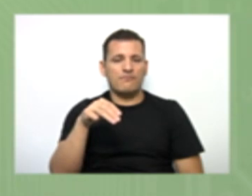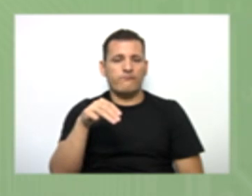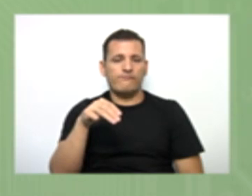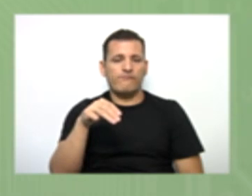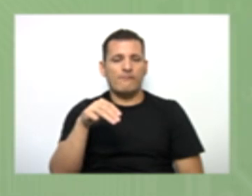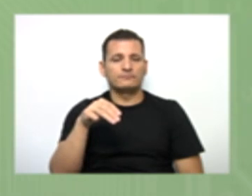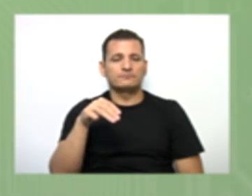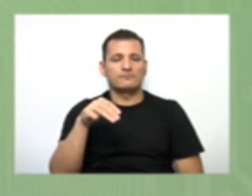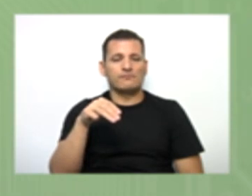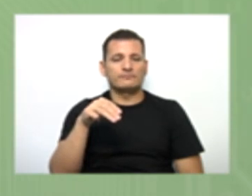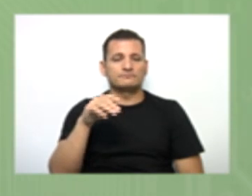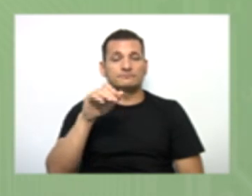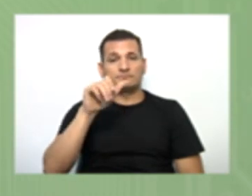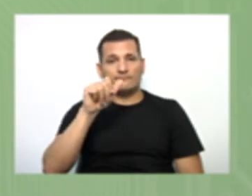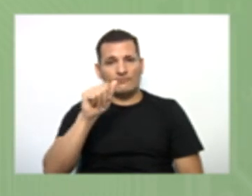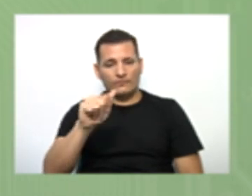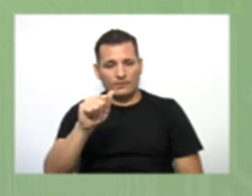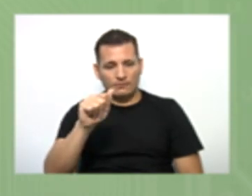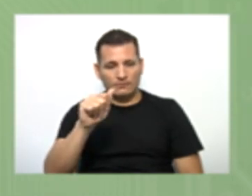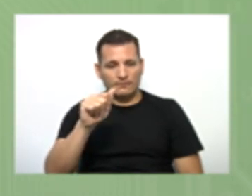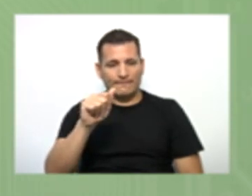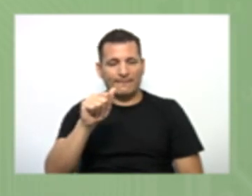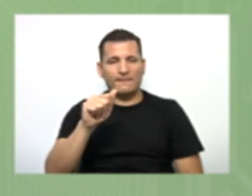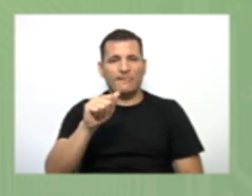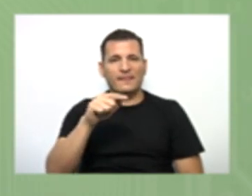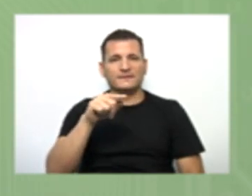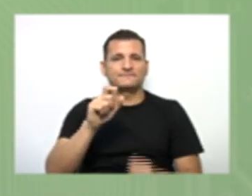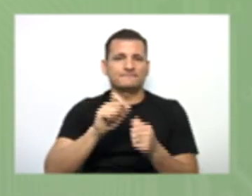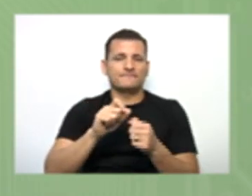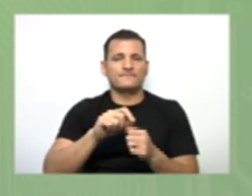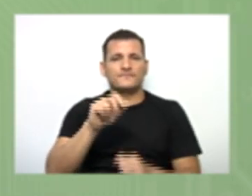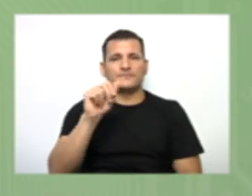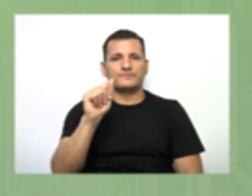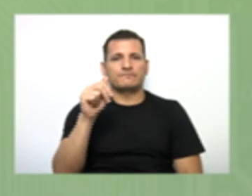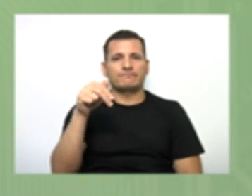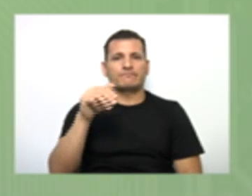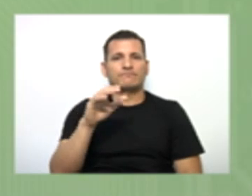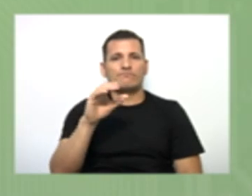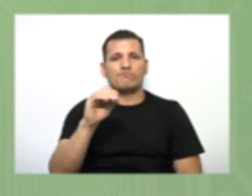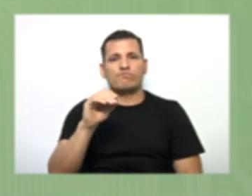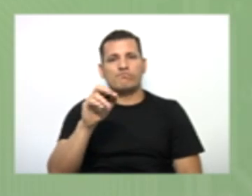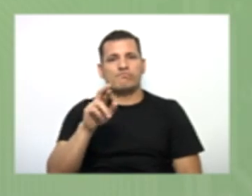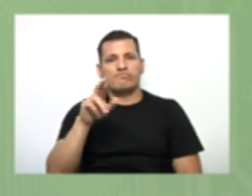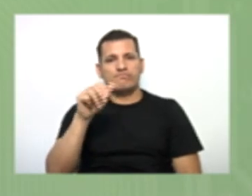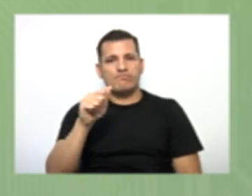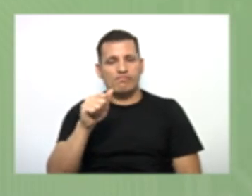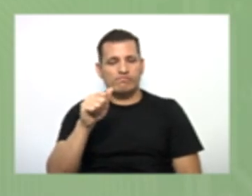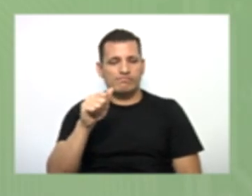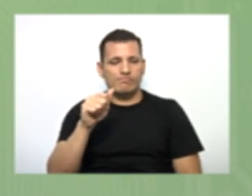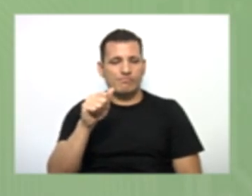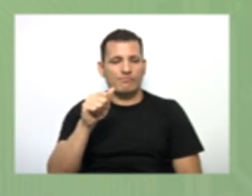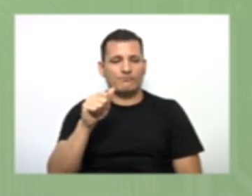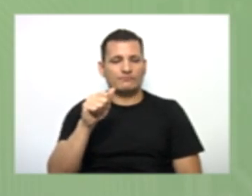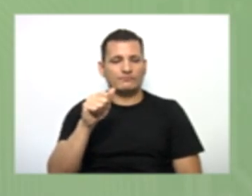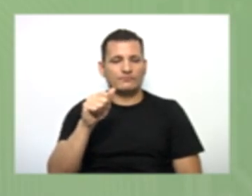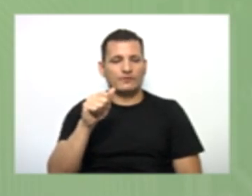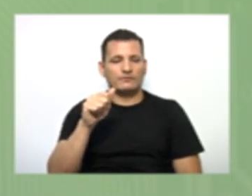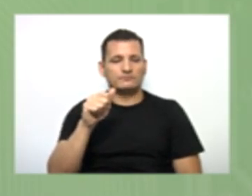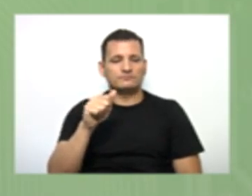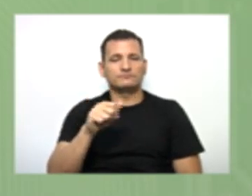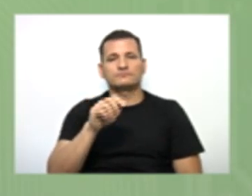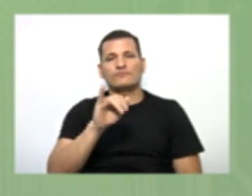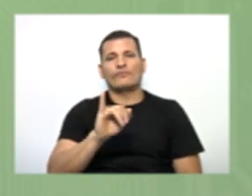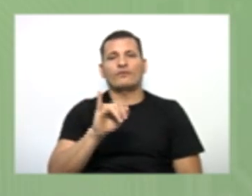ao texto. O a, ele faz uma âncora, então ele faz links, é usado para desenvolver links. E